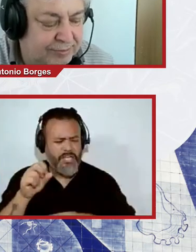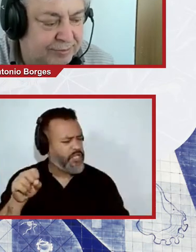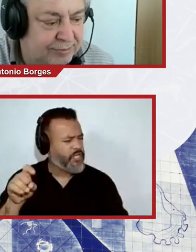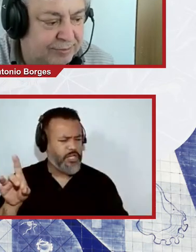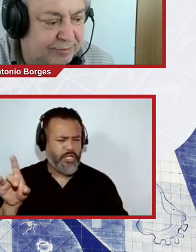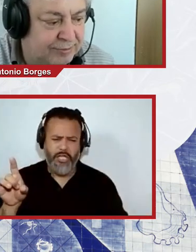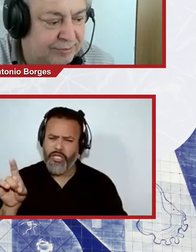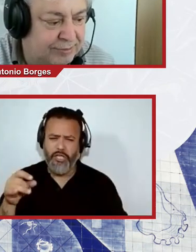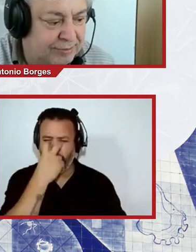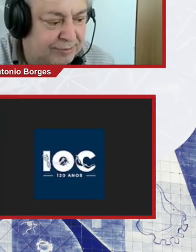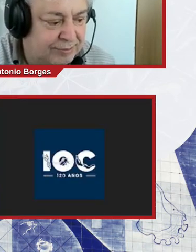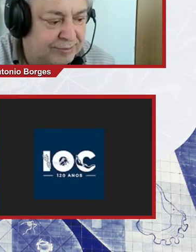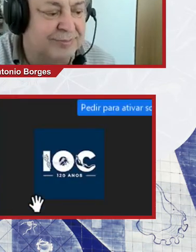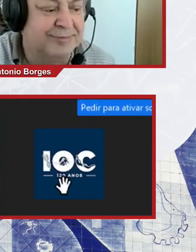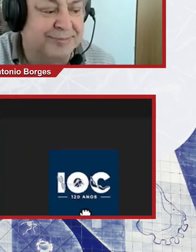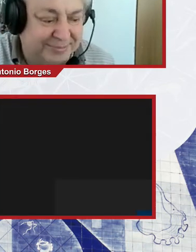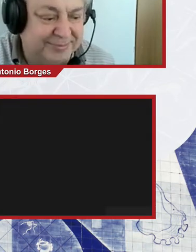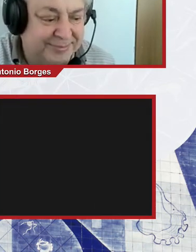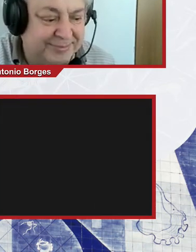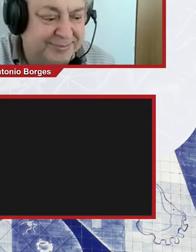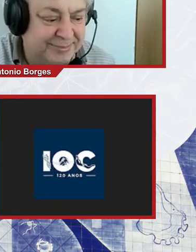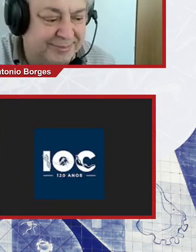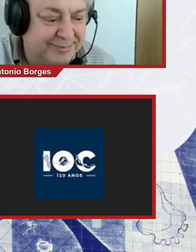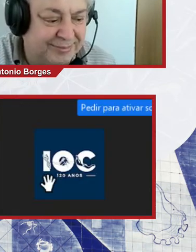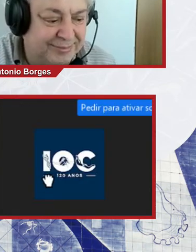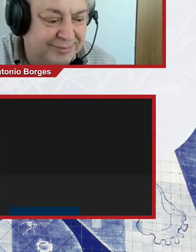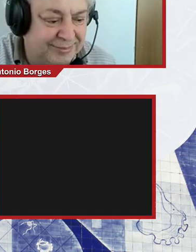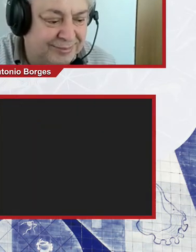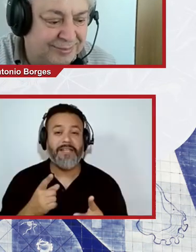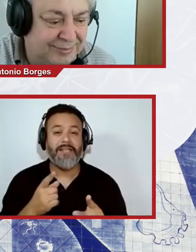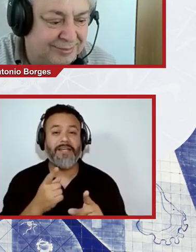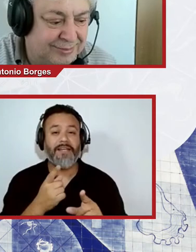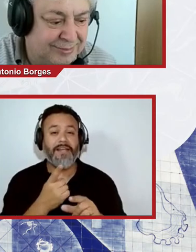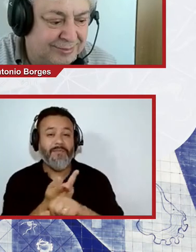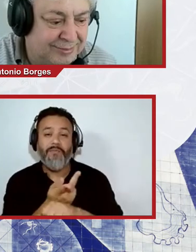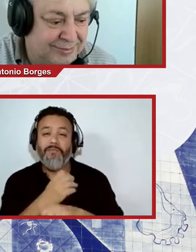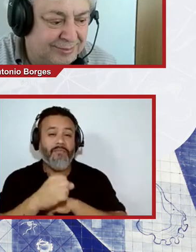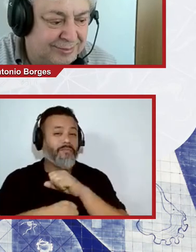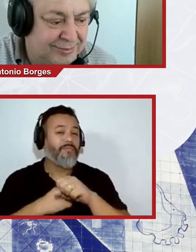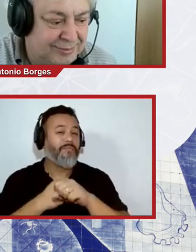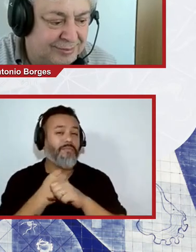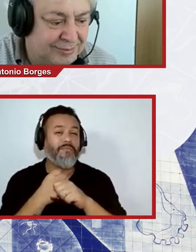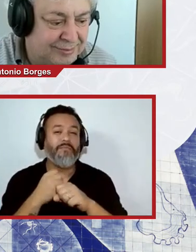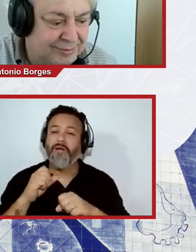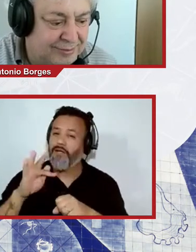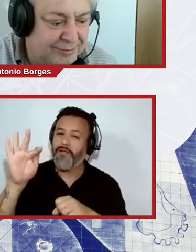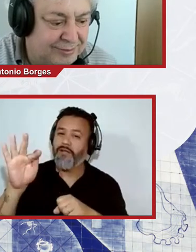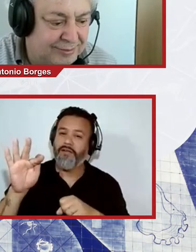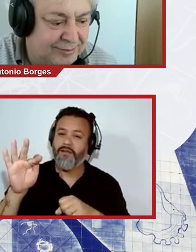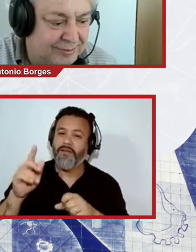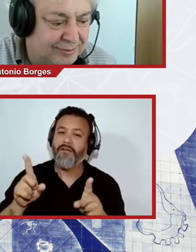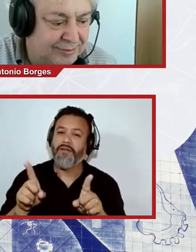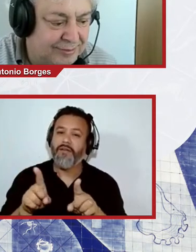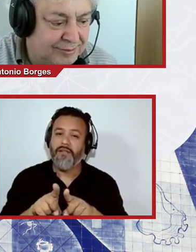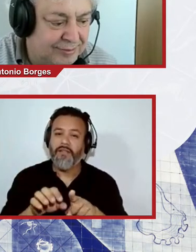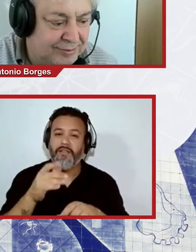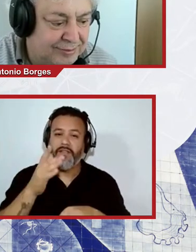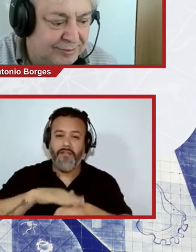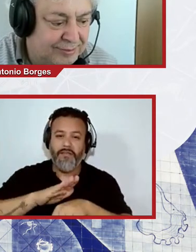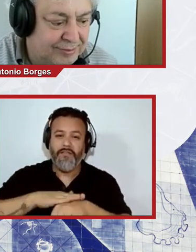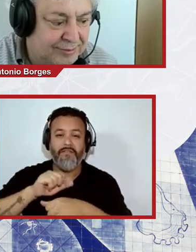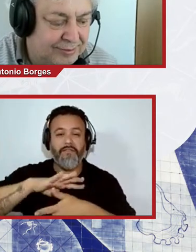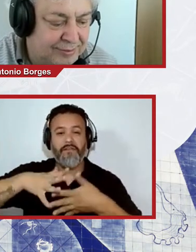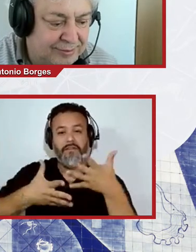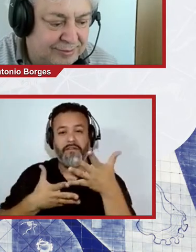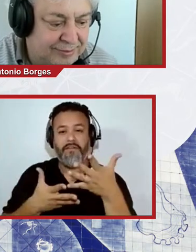muito importante para a gente. Acho que a gente tem que procurar, Rafa, no ano que vem, tentar fazer uma também com Libras, porque